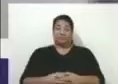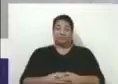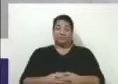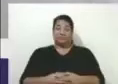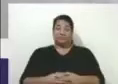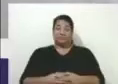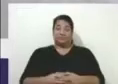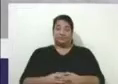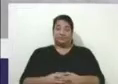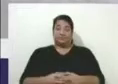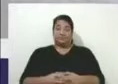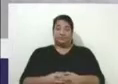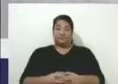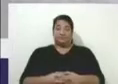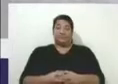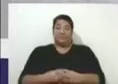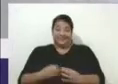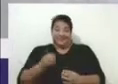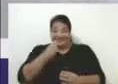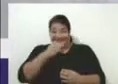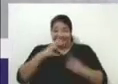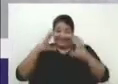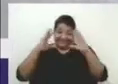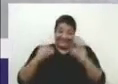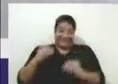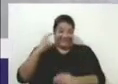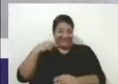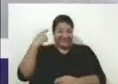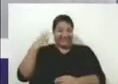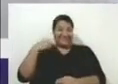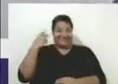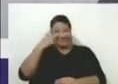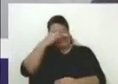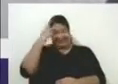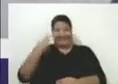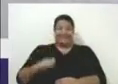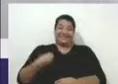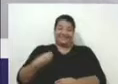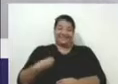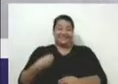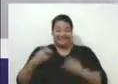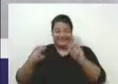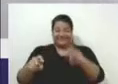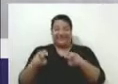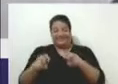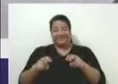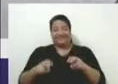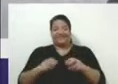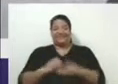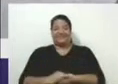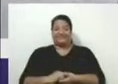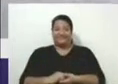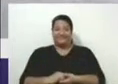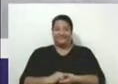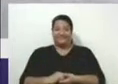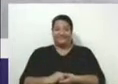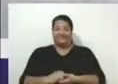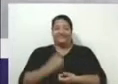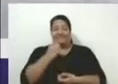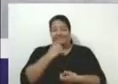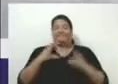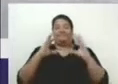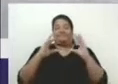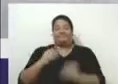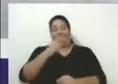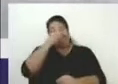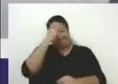Senhores vereadores, boa noite ao público presente, boa noite a todos aqui que acompanham.